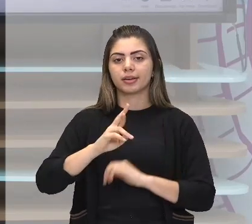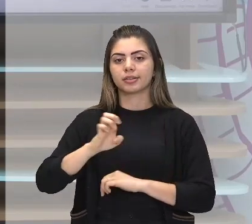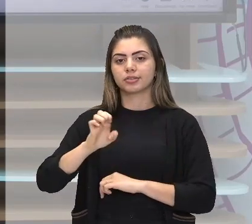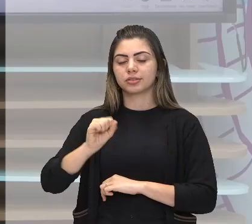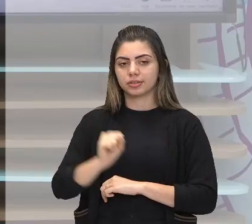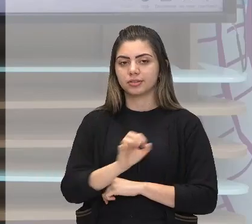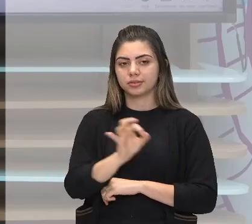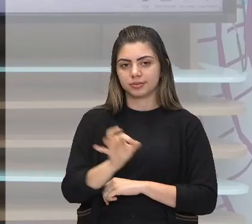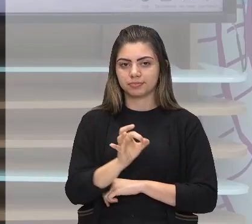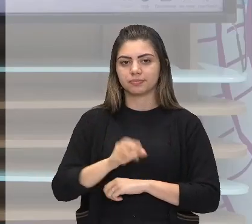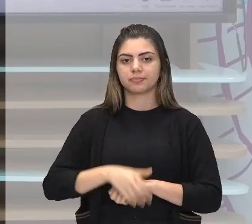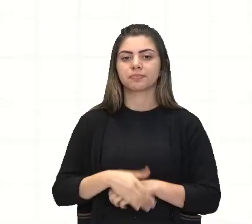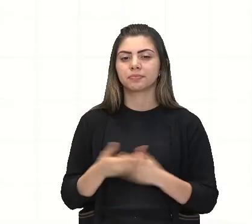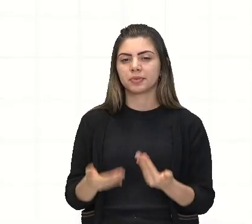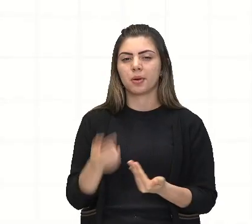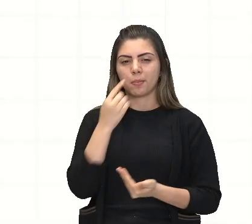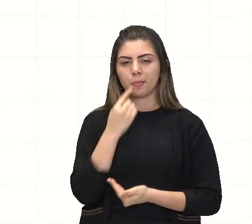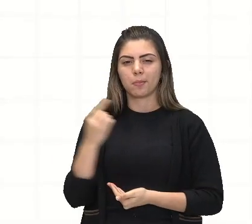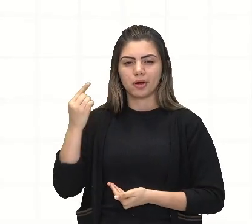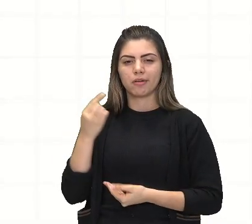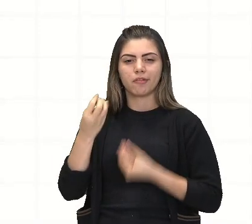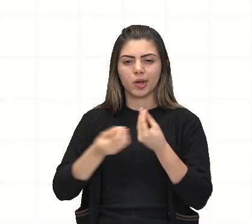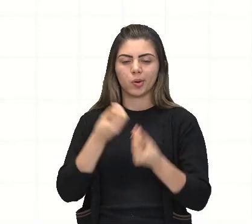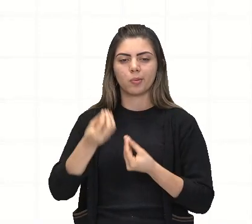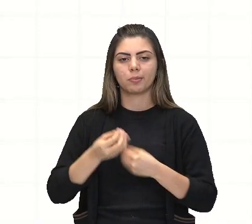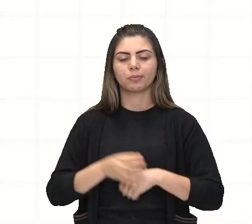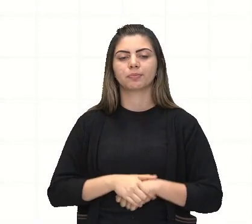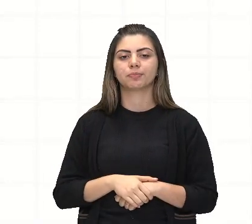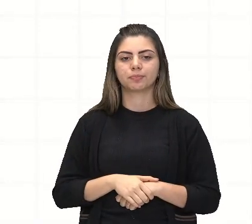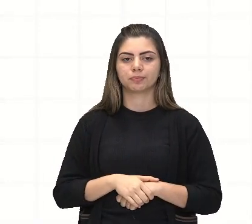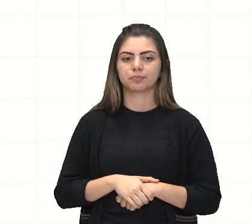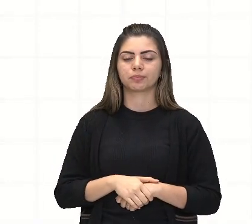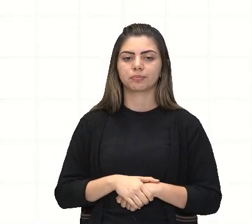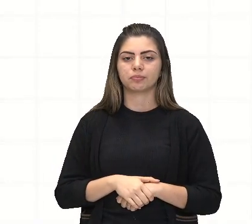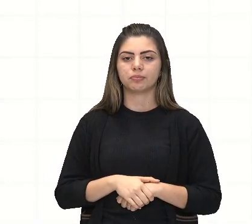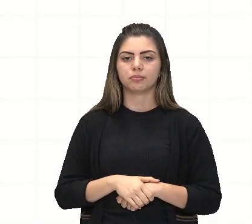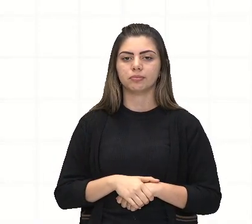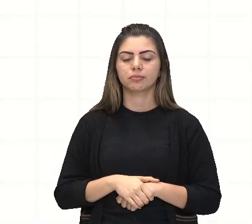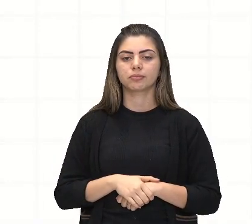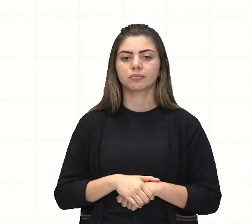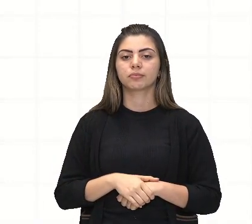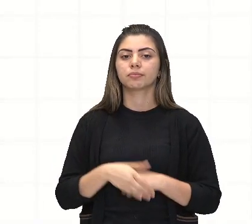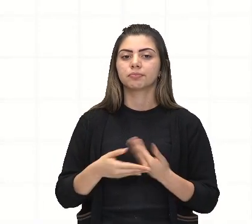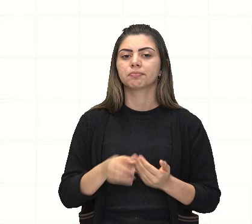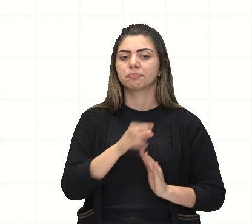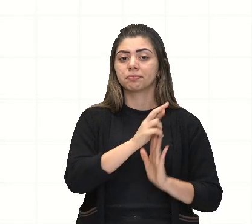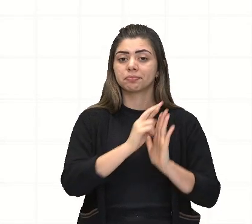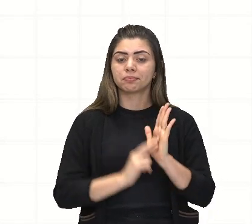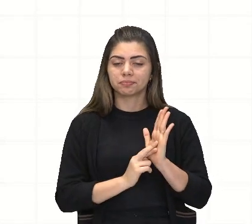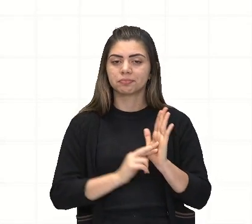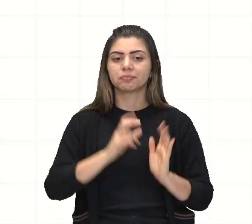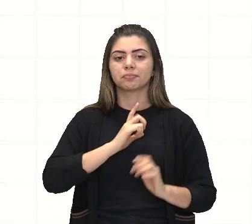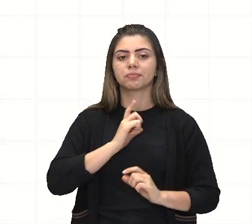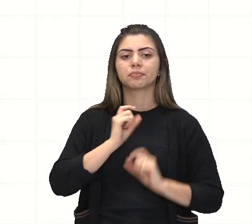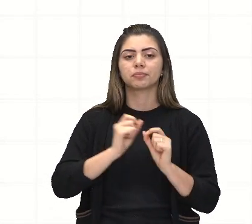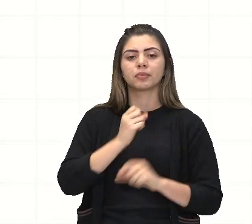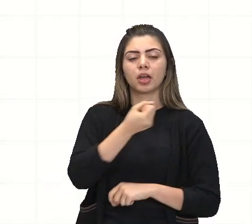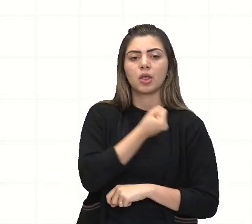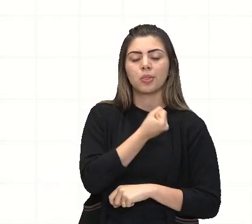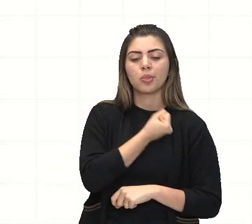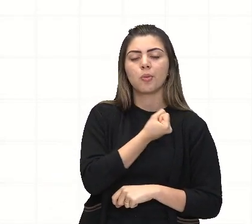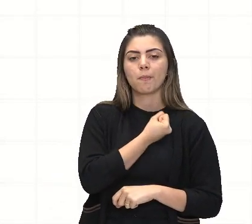beleza? Então, vamos continuar aqui, ó. Então, quando a regra de 3 envolve grandezas